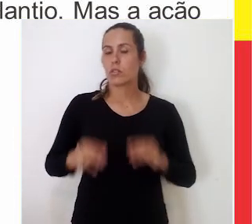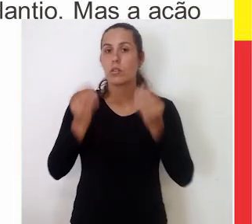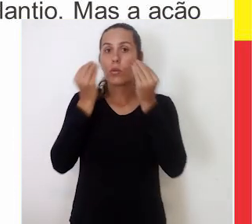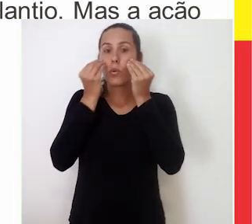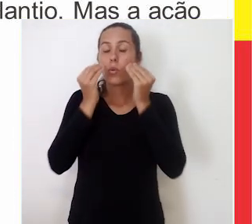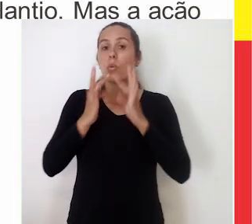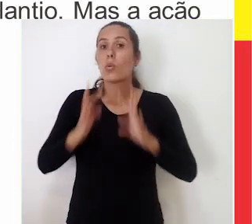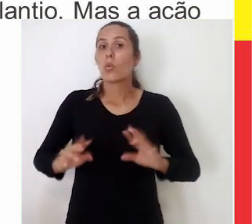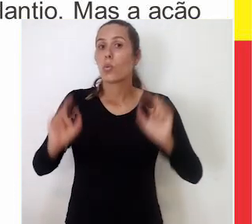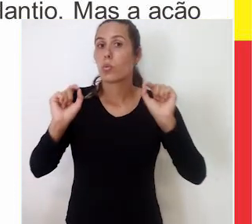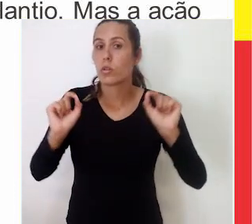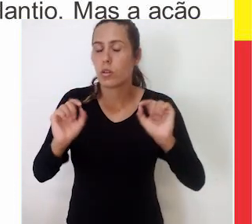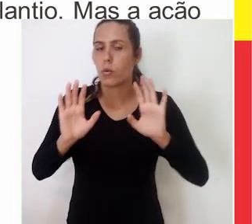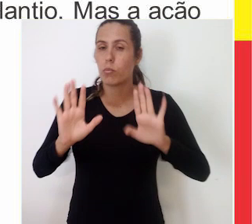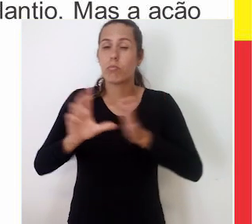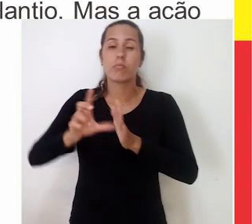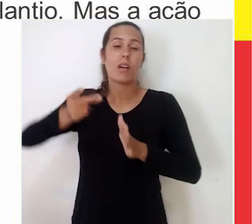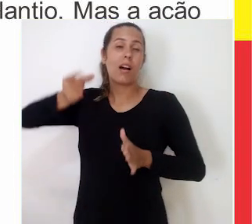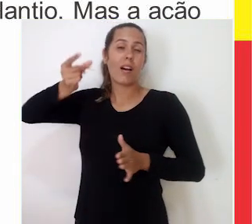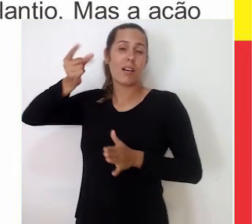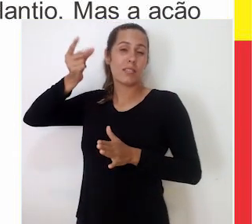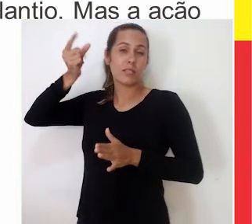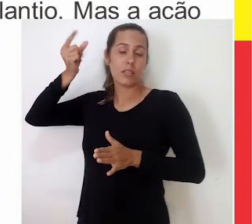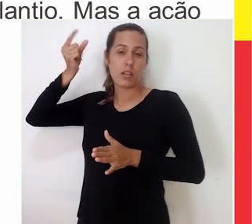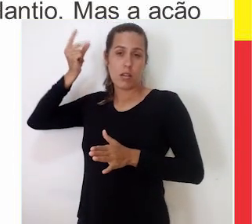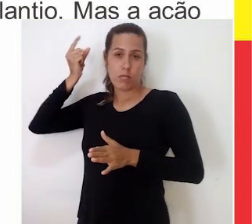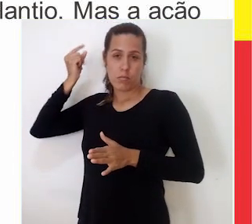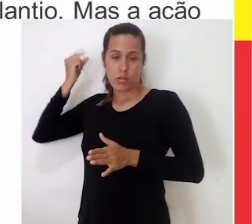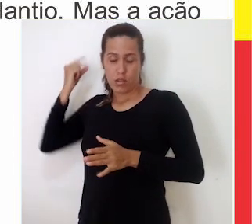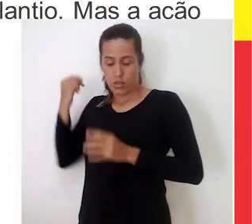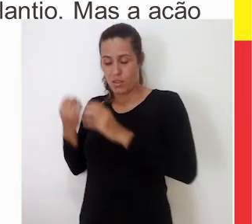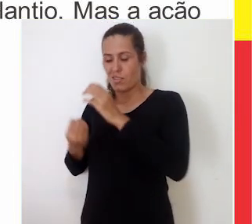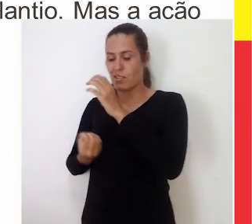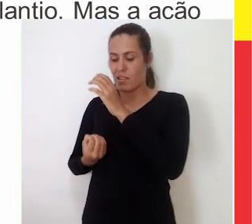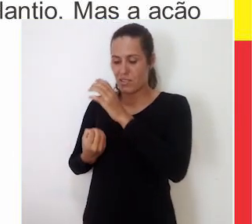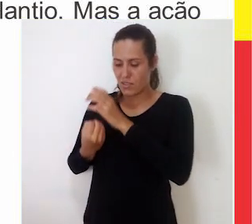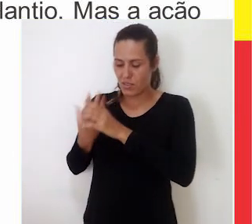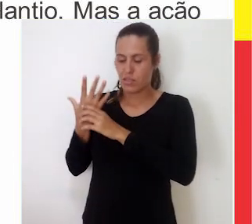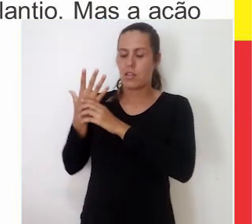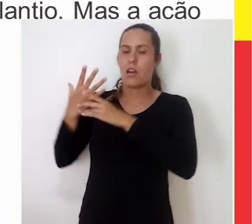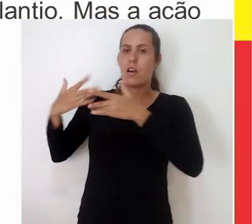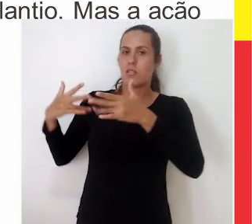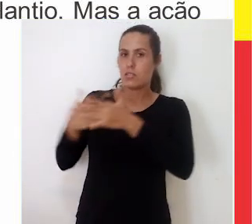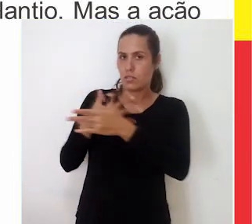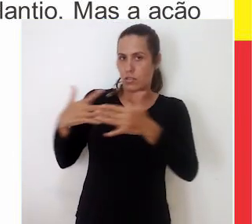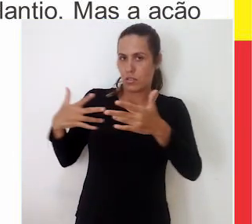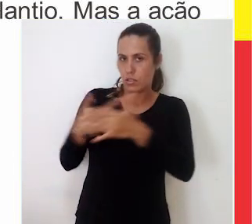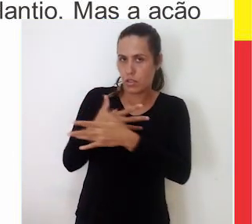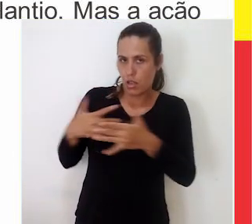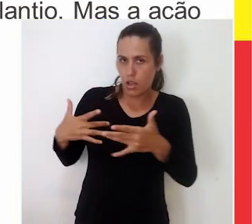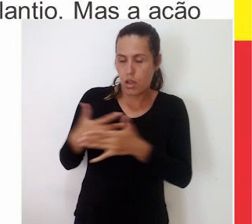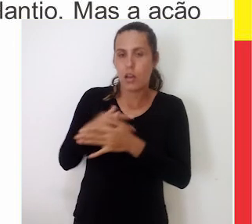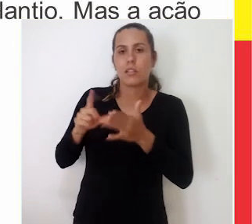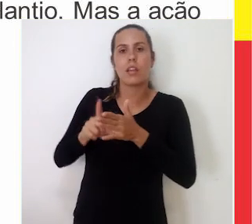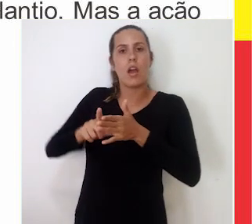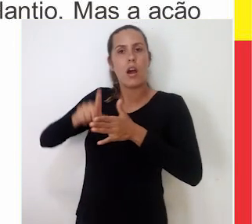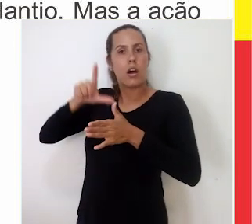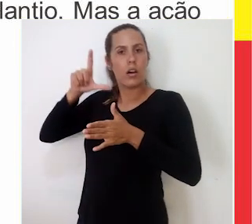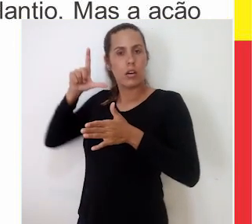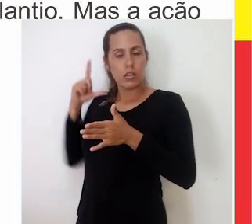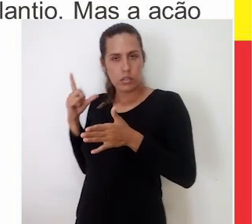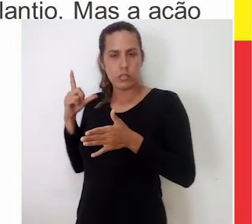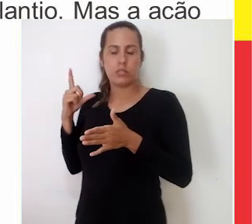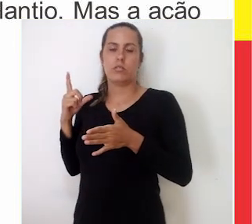vocês. Antigamente, antes das cidades serem formadas, antes do desordenamento, da